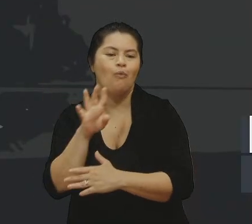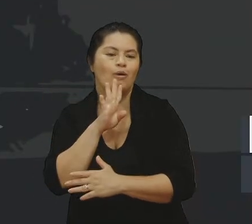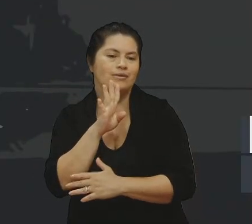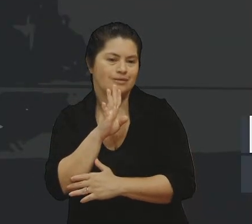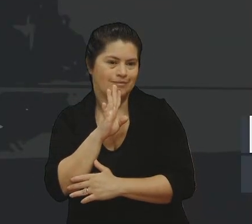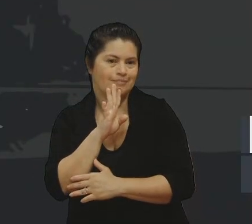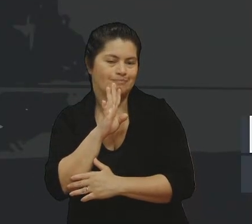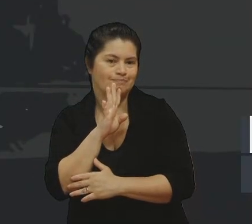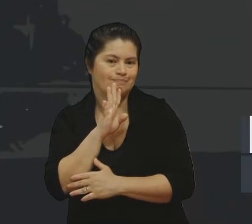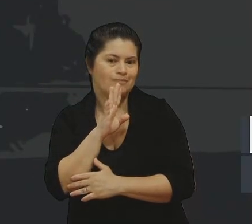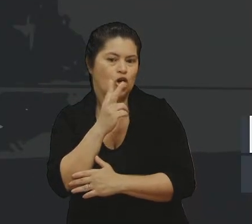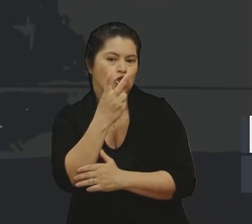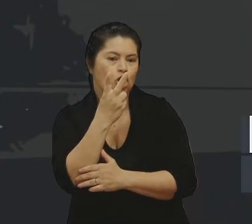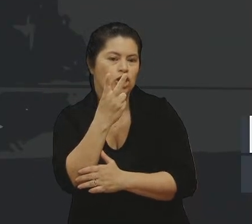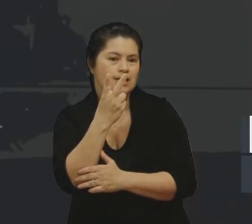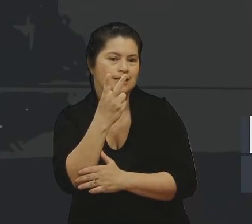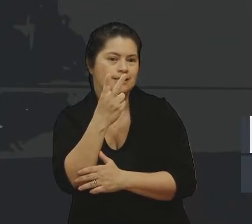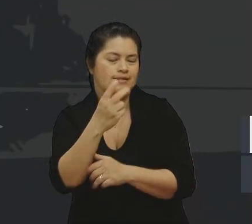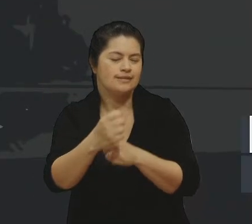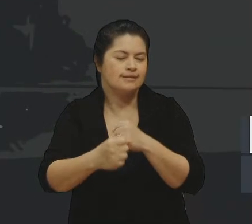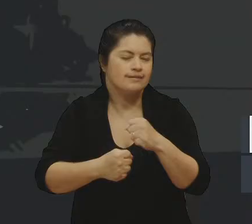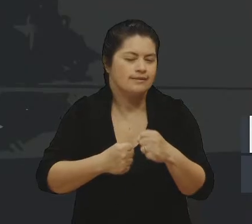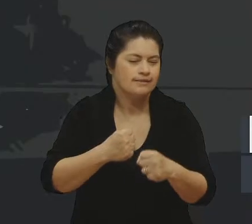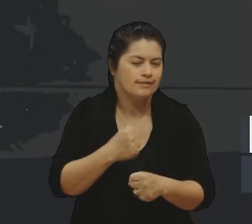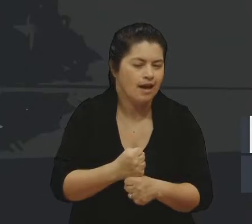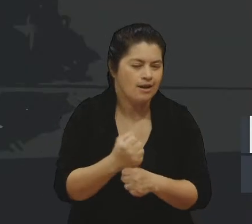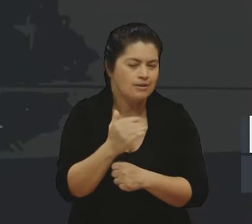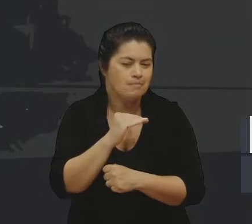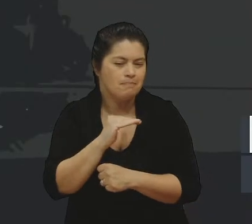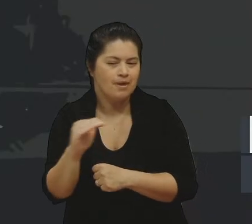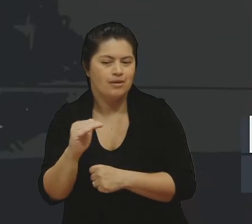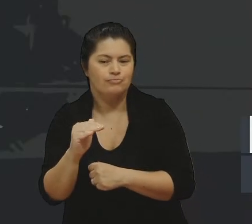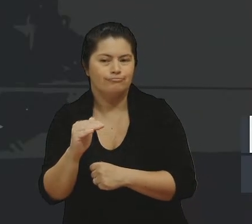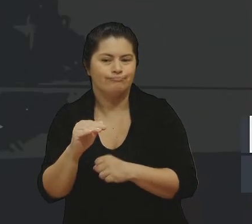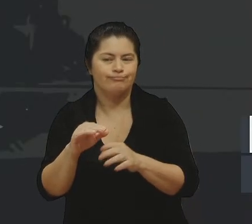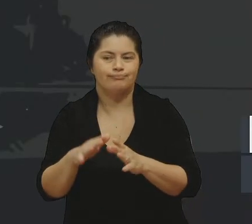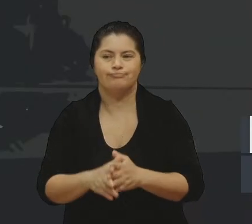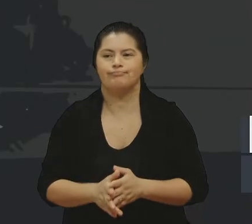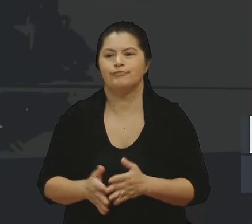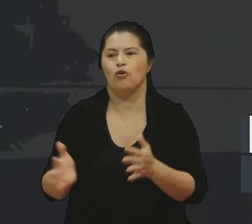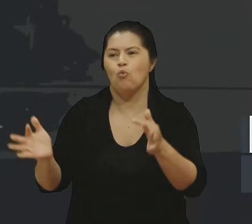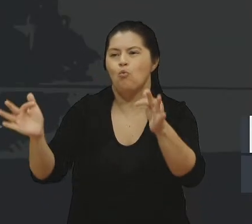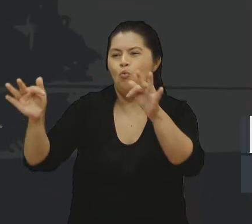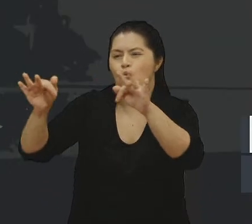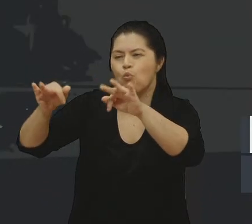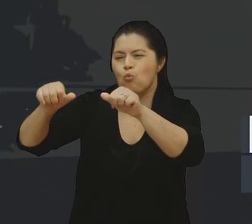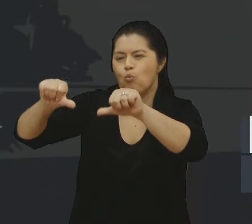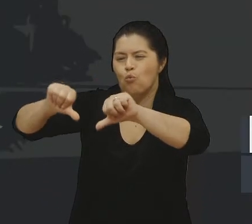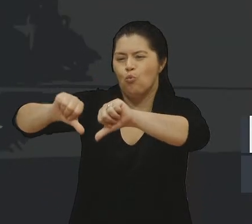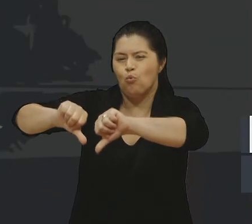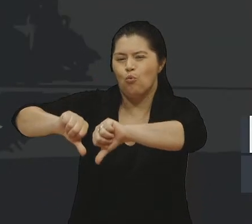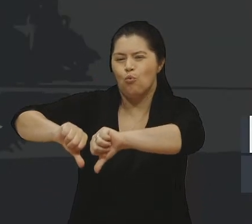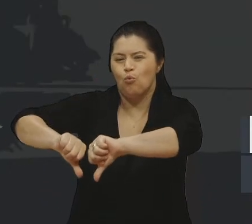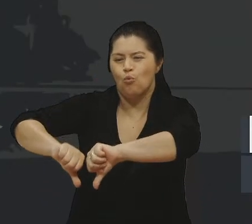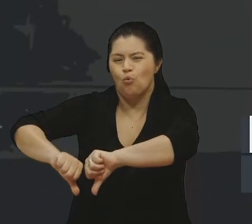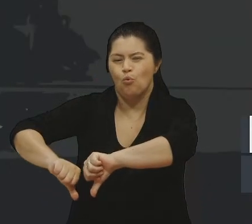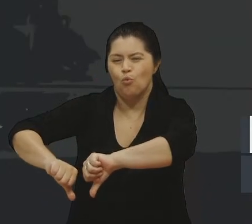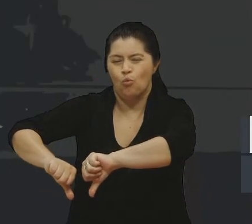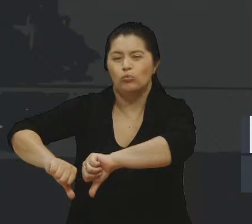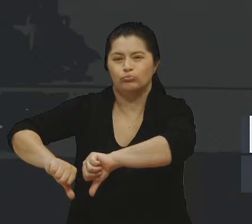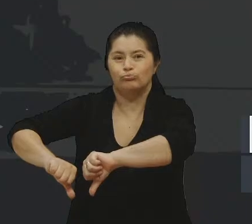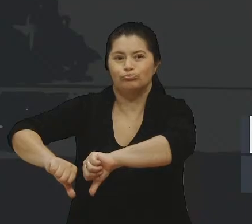dentro de 2 anos e meio eu estava mais quebrado do que vocês possam imaginar. Todo o meu investimento tinha ido embora e eu caí nessa estatística